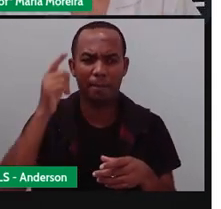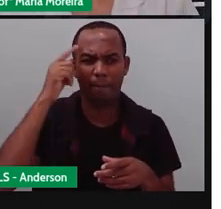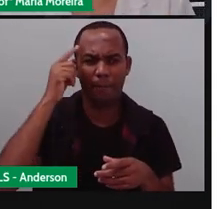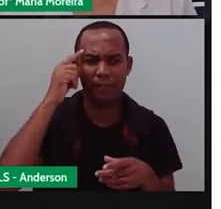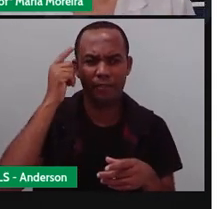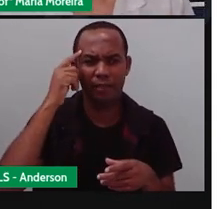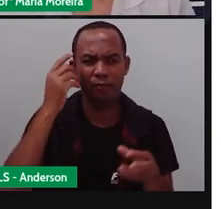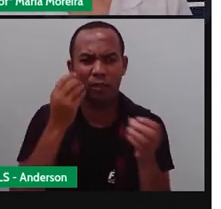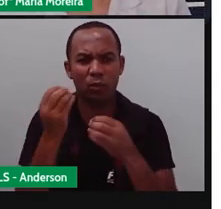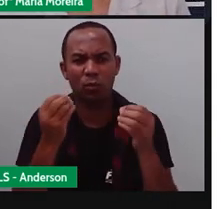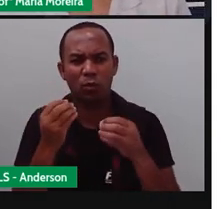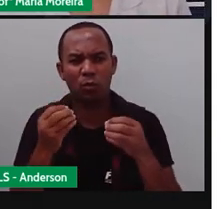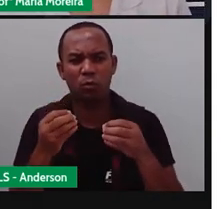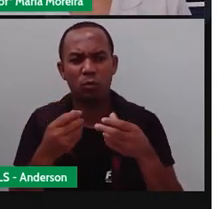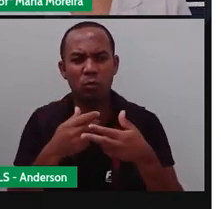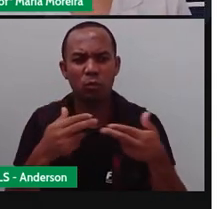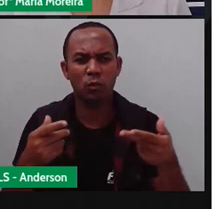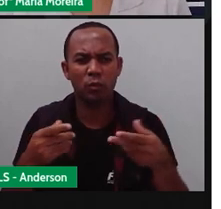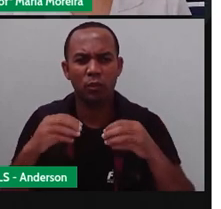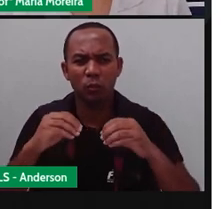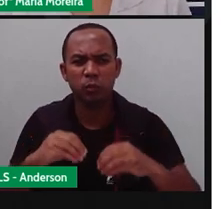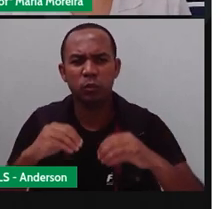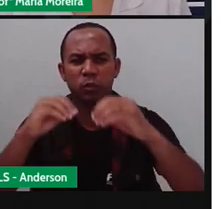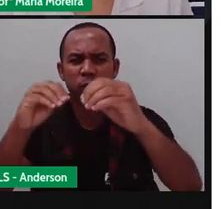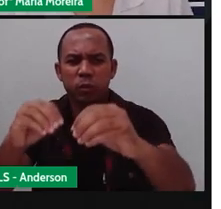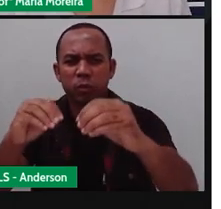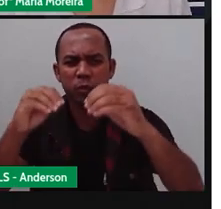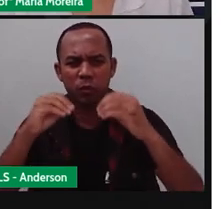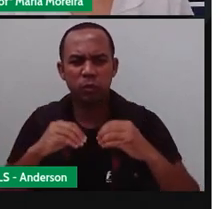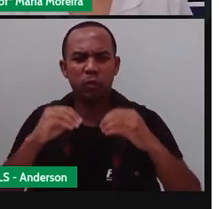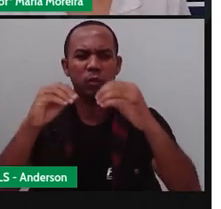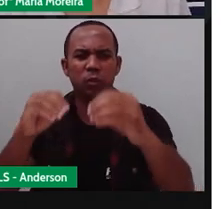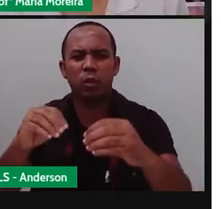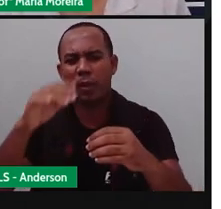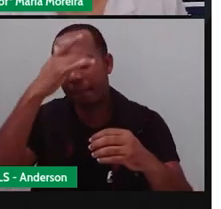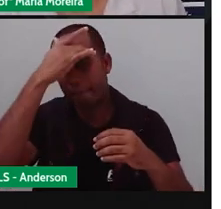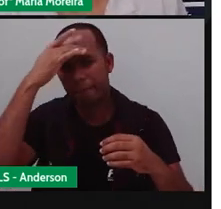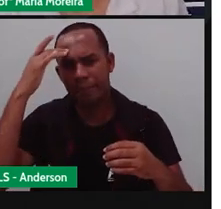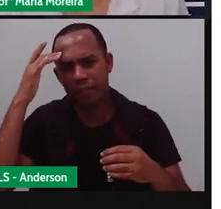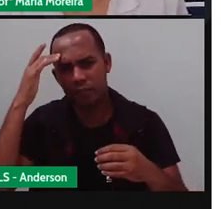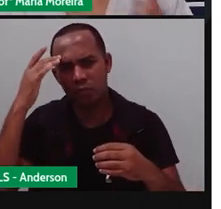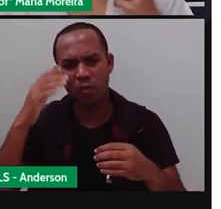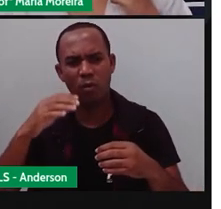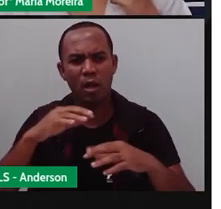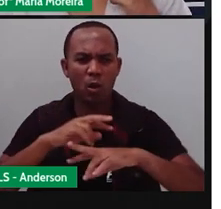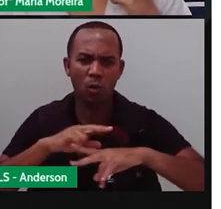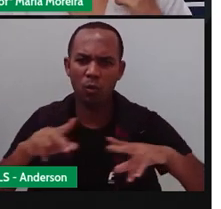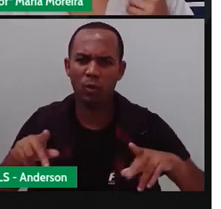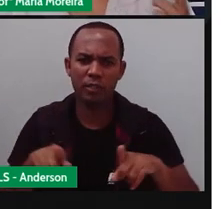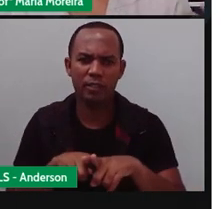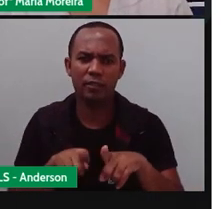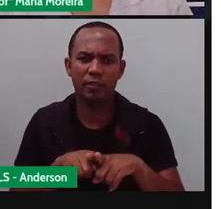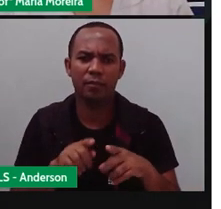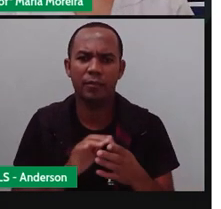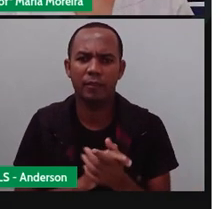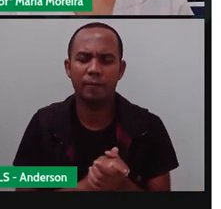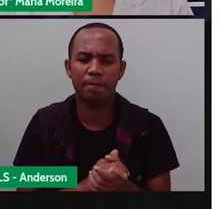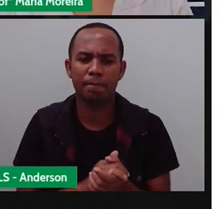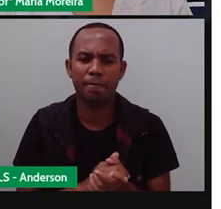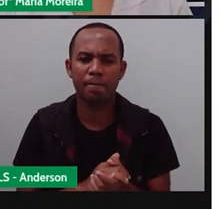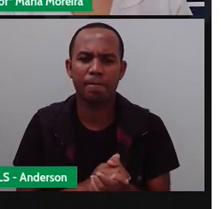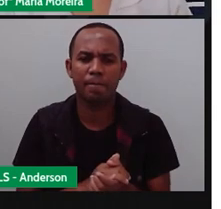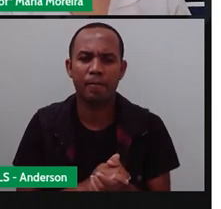levar de um local para outro sempre existiu transporte de pessoas de objetos e de mercadorias e produtos de